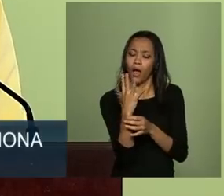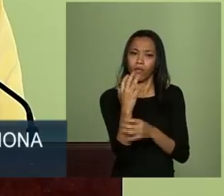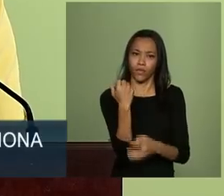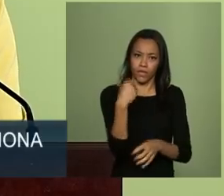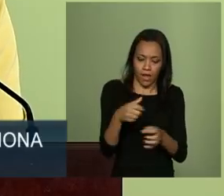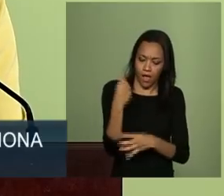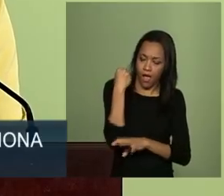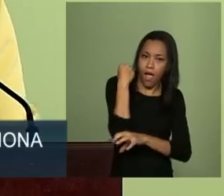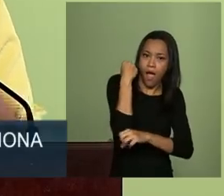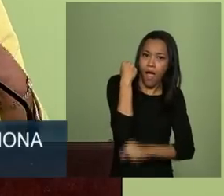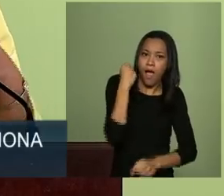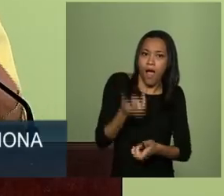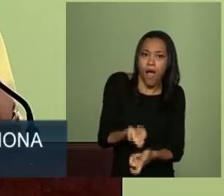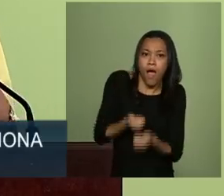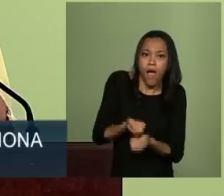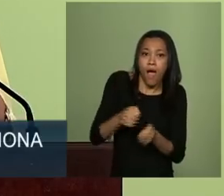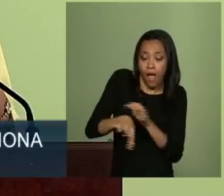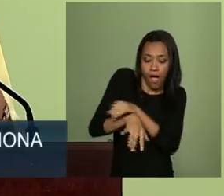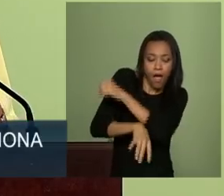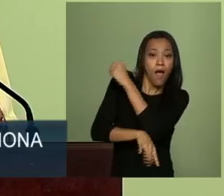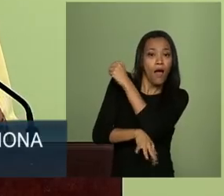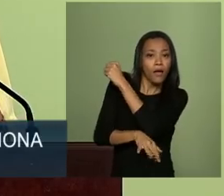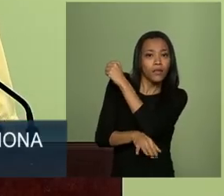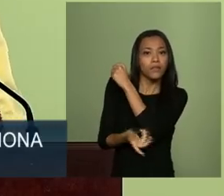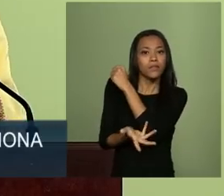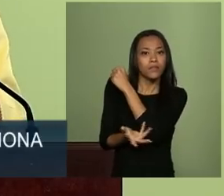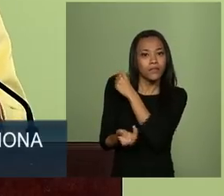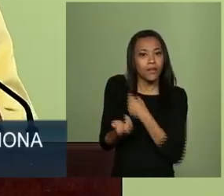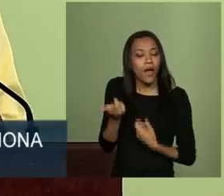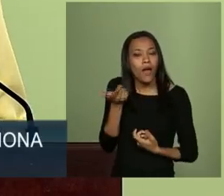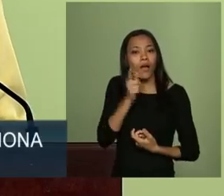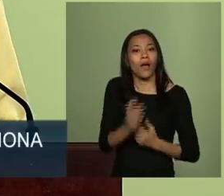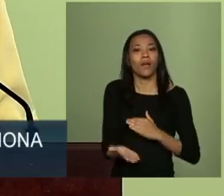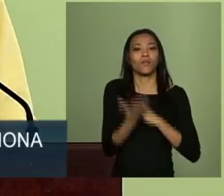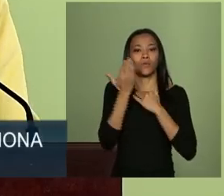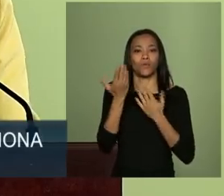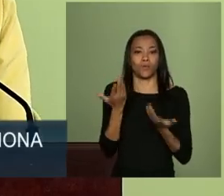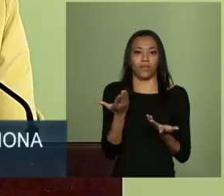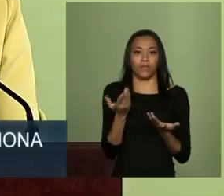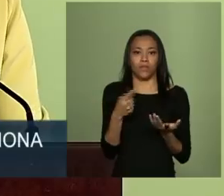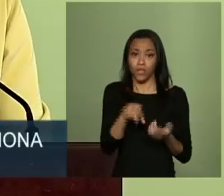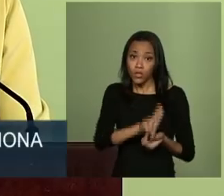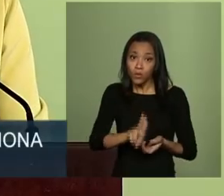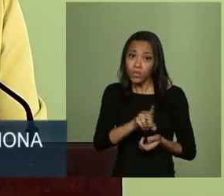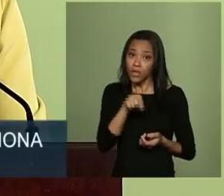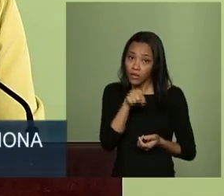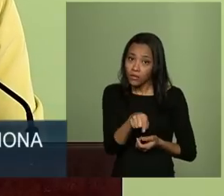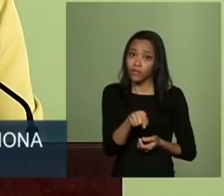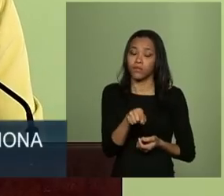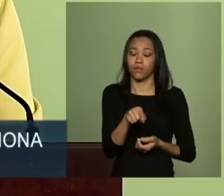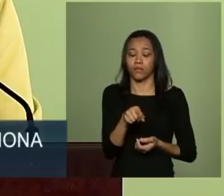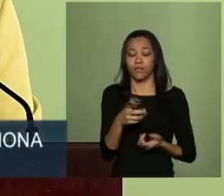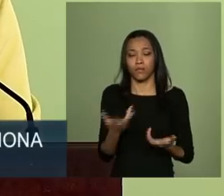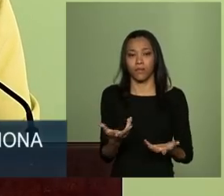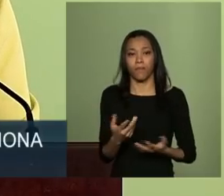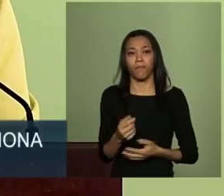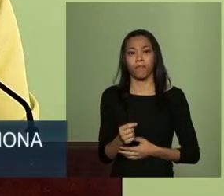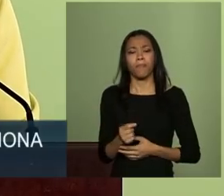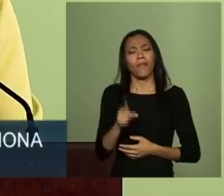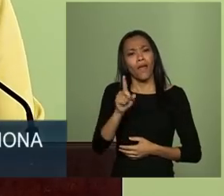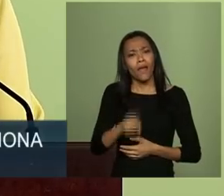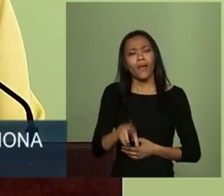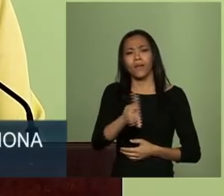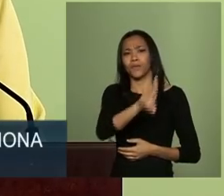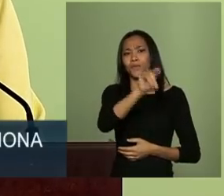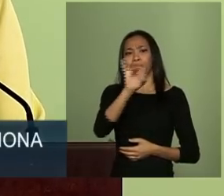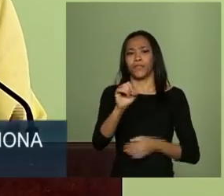inclusive, facilitar produzindo de forma biotecnológica. Veja que é um momento